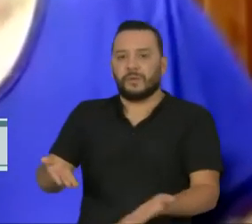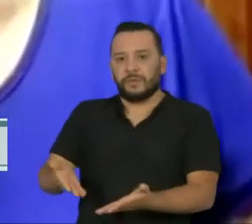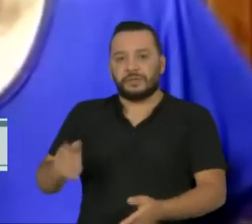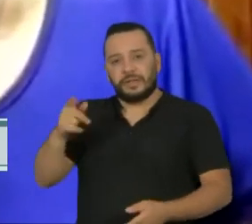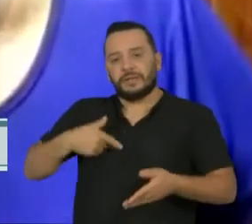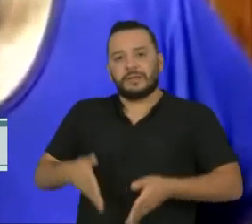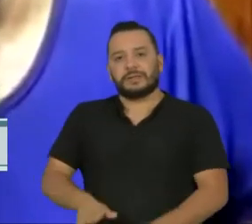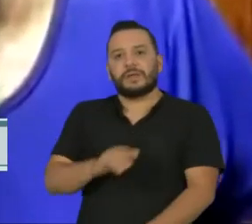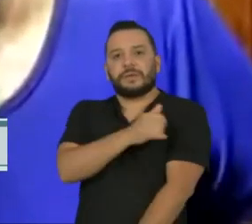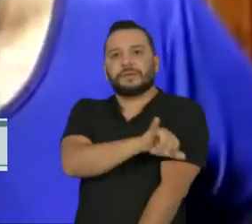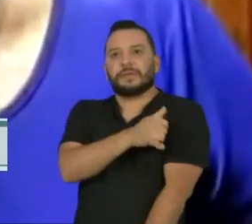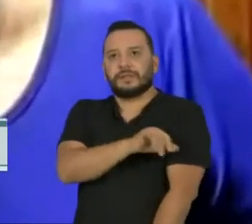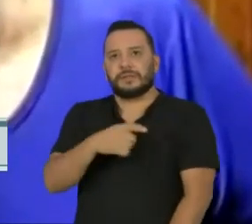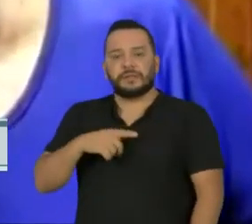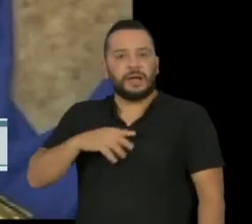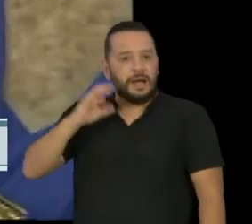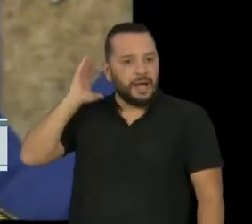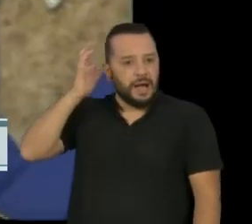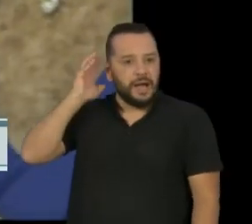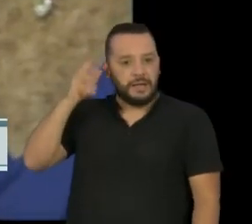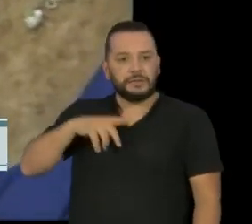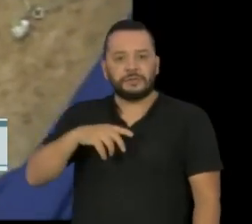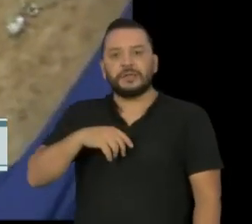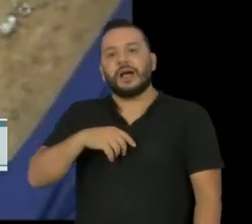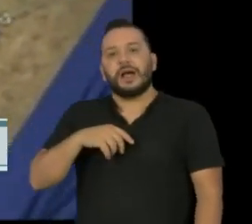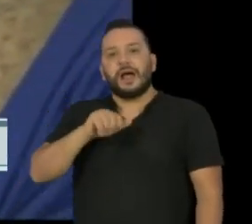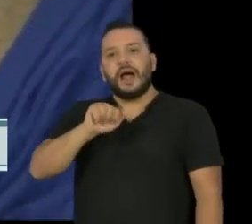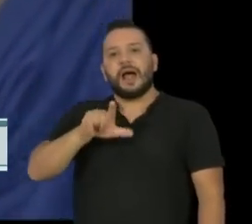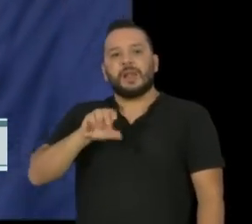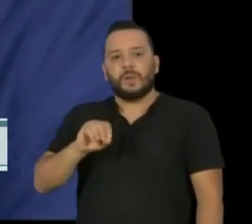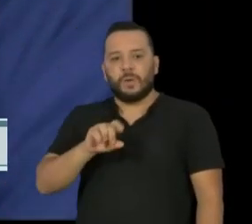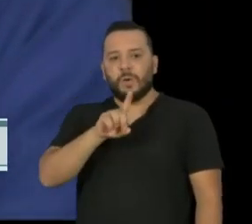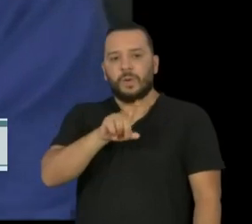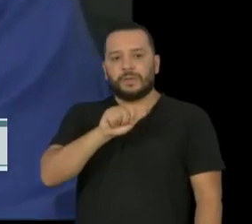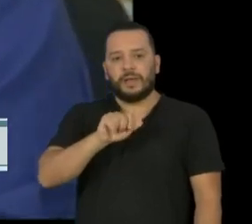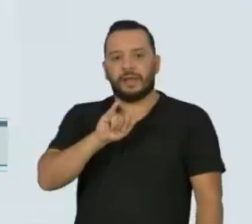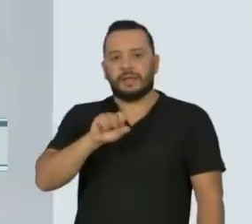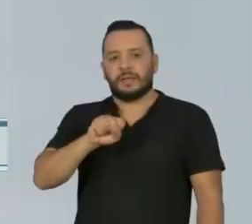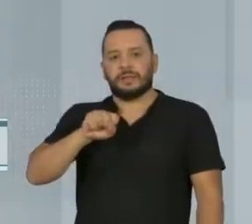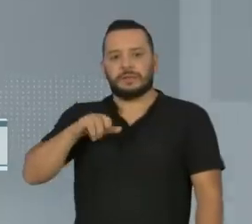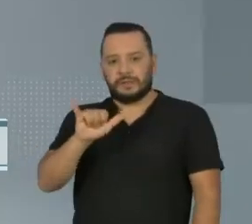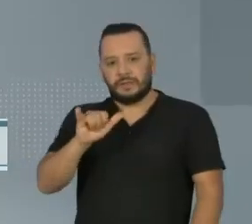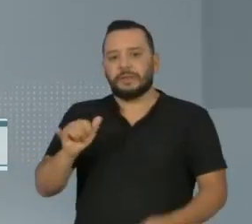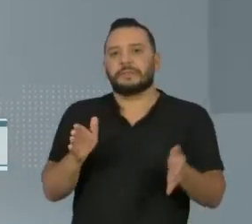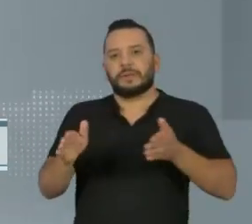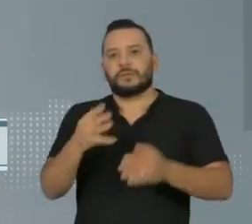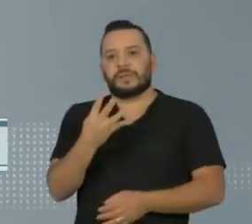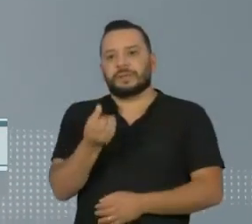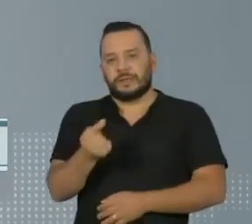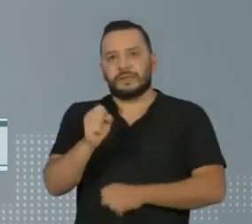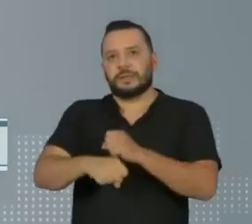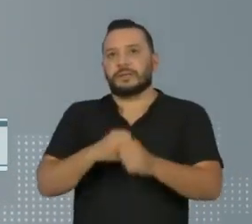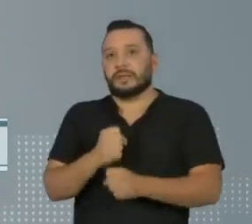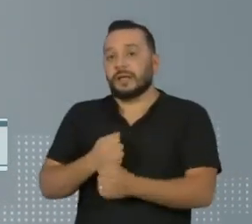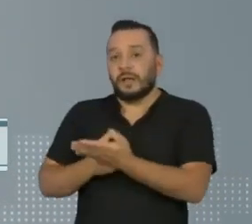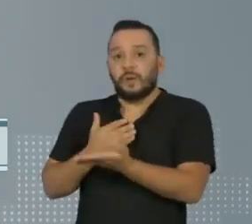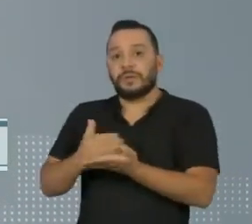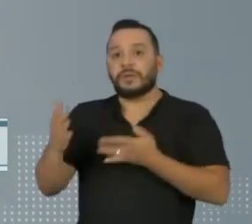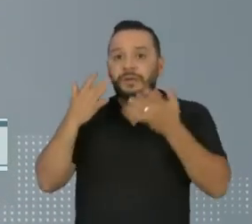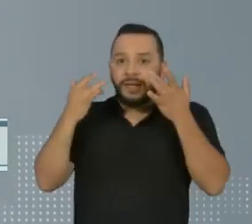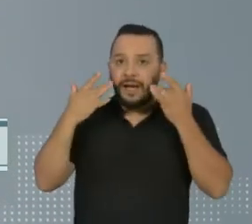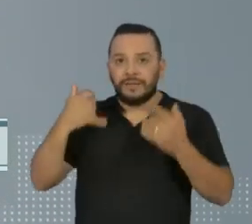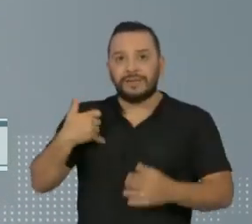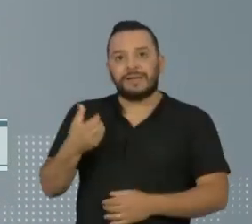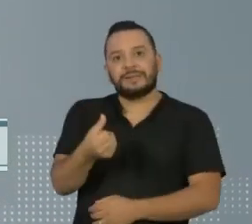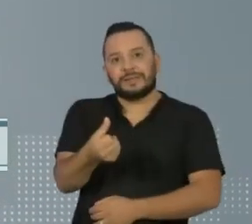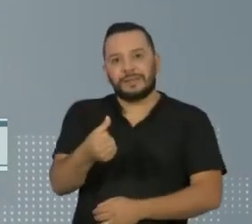carioca ela comandou o programa alô daisy na rádio nacional por 46 anos estreou no teatro com apenas seis anos de